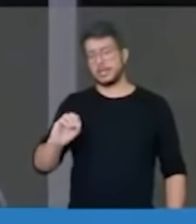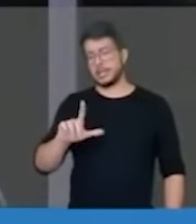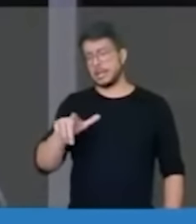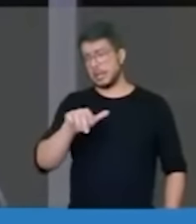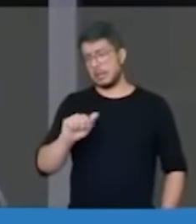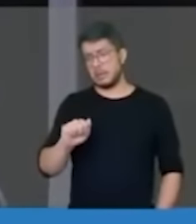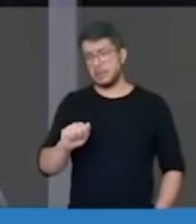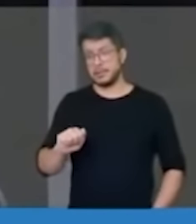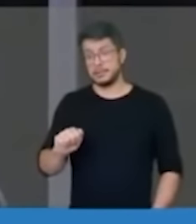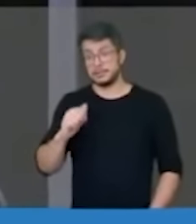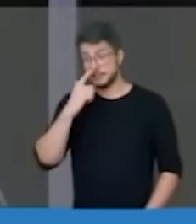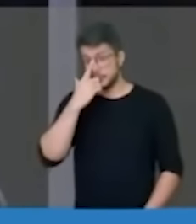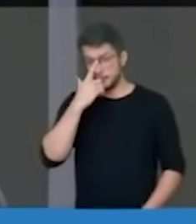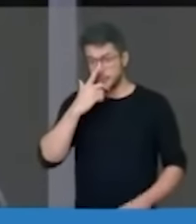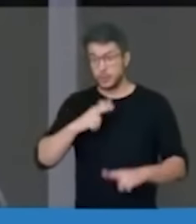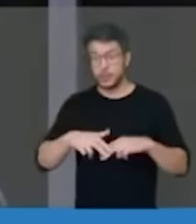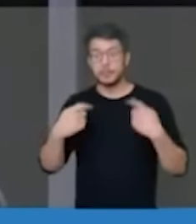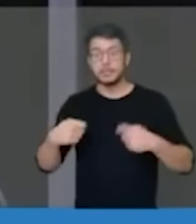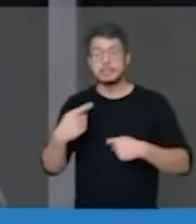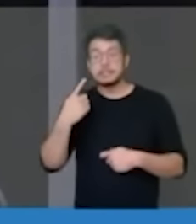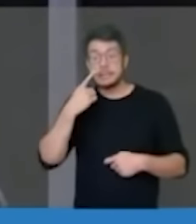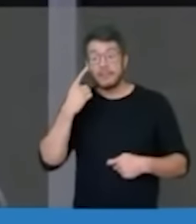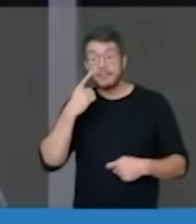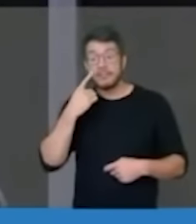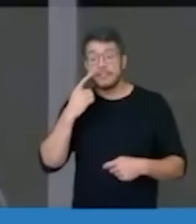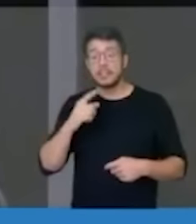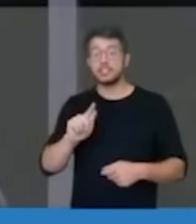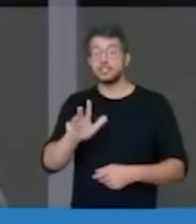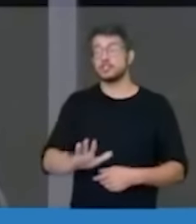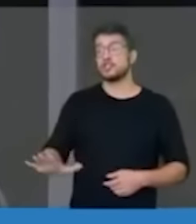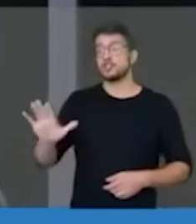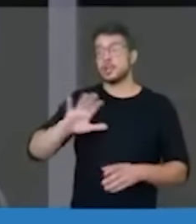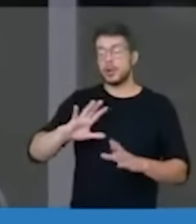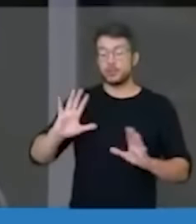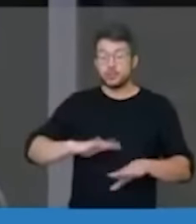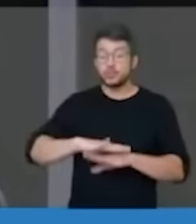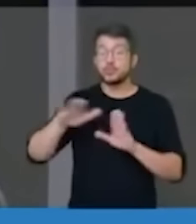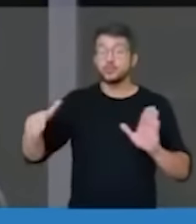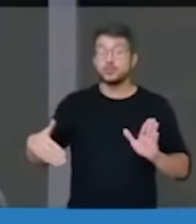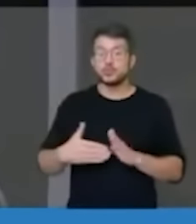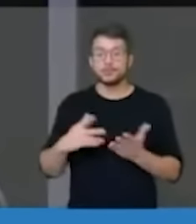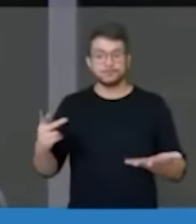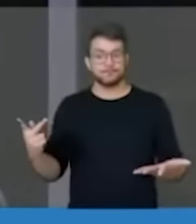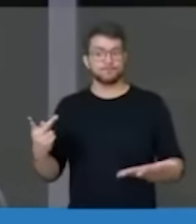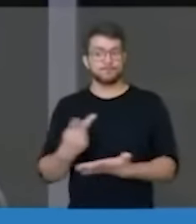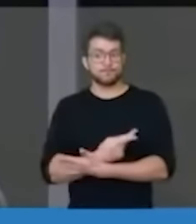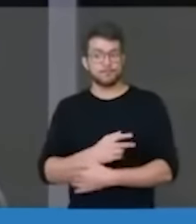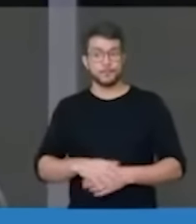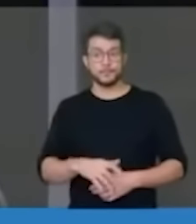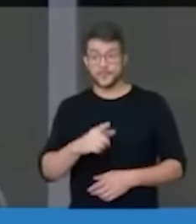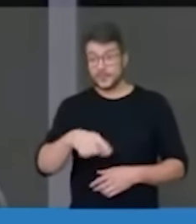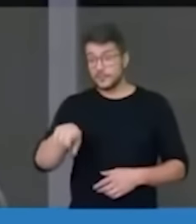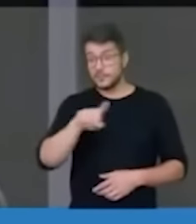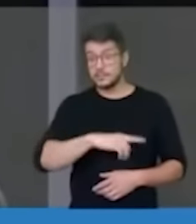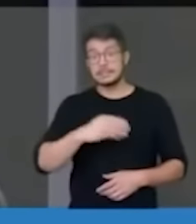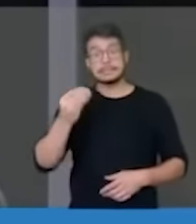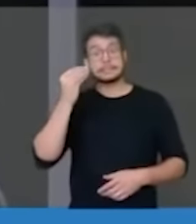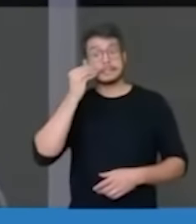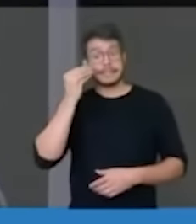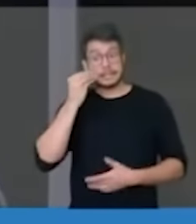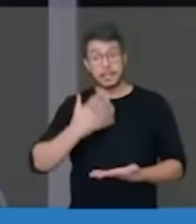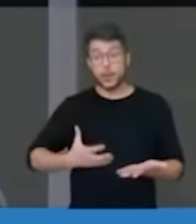o que tem que se ver é o conjunto da obra que vocês fizeram. Vocês tentaram dar um golpe no Brasil, foi o